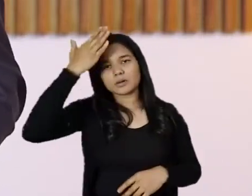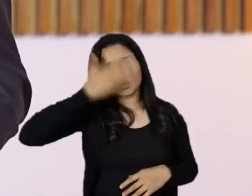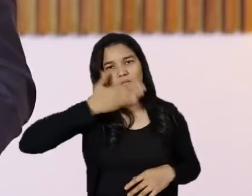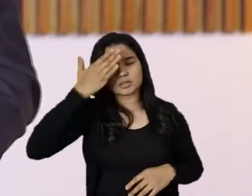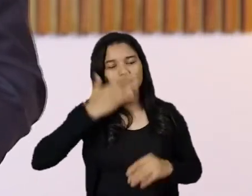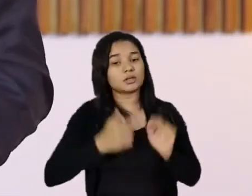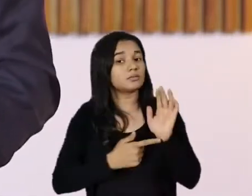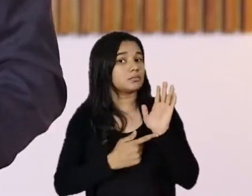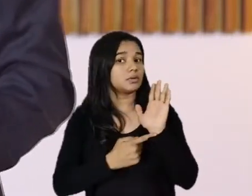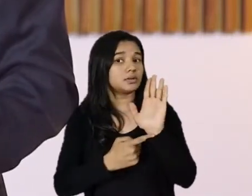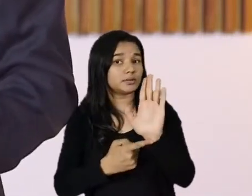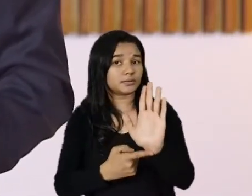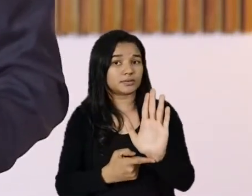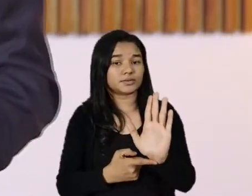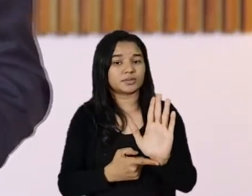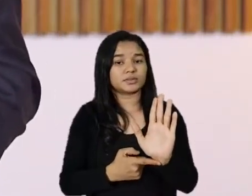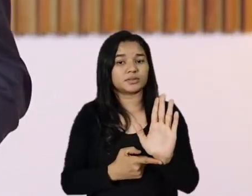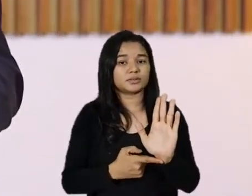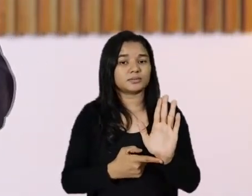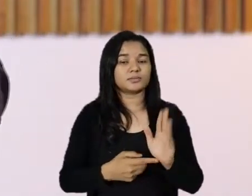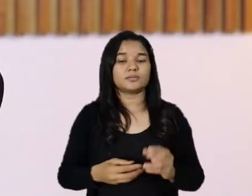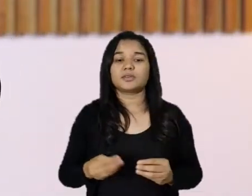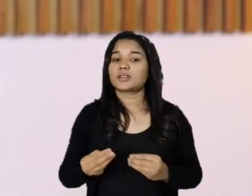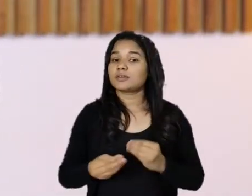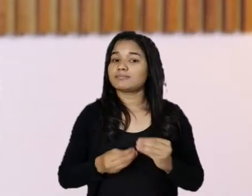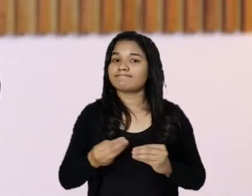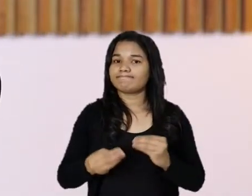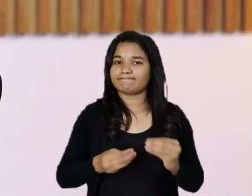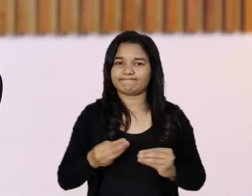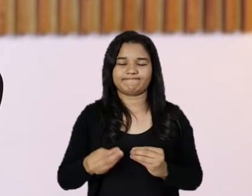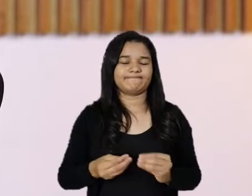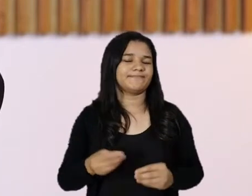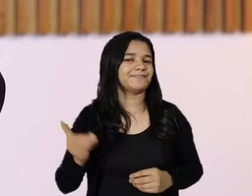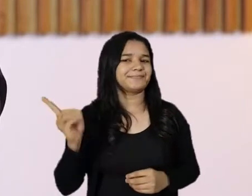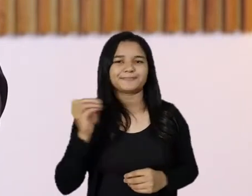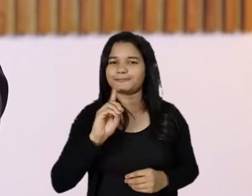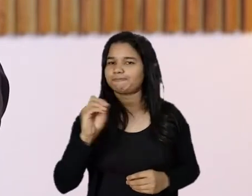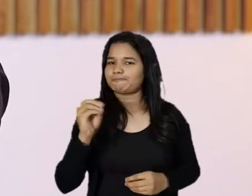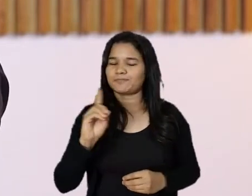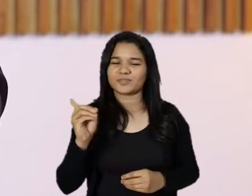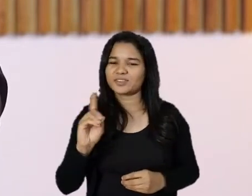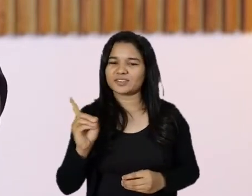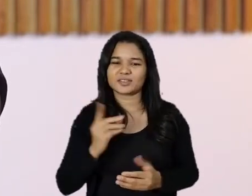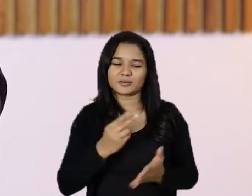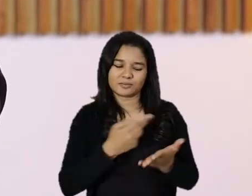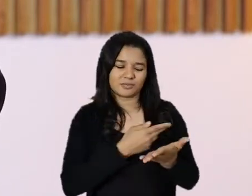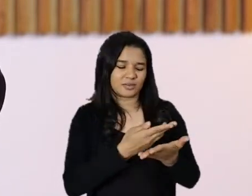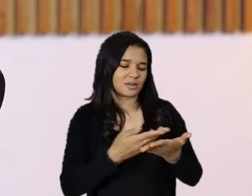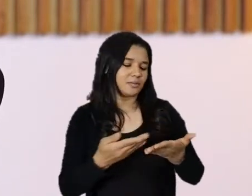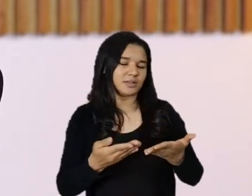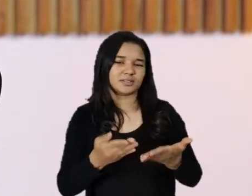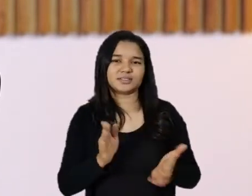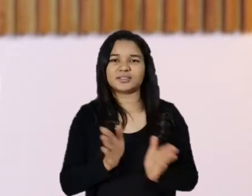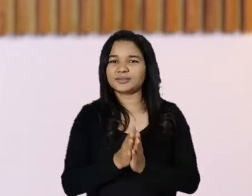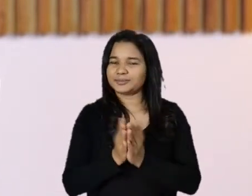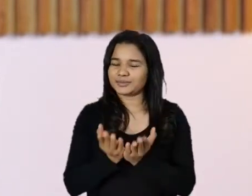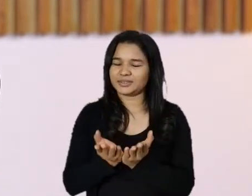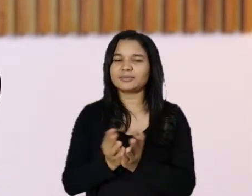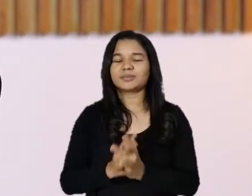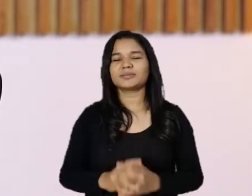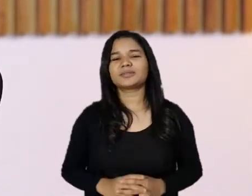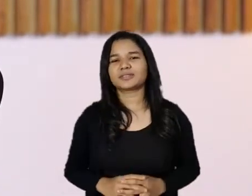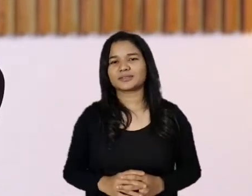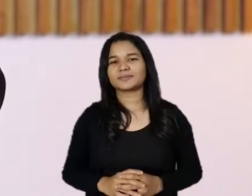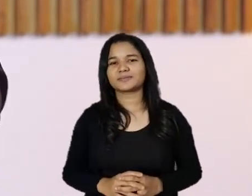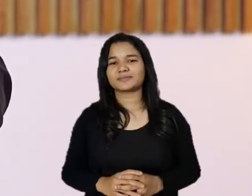que muitas delas não são escriturísticas. Então, as bases escriturísticas, elas que devem ser